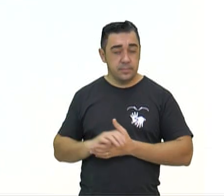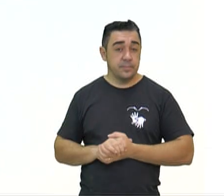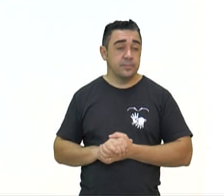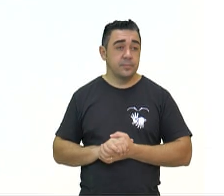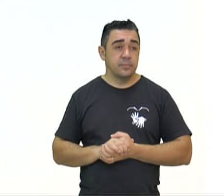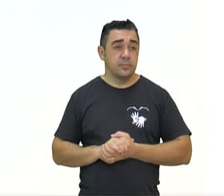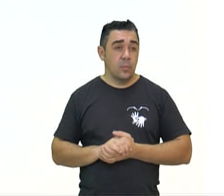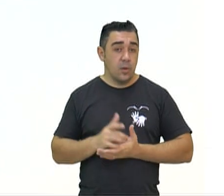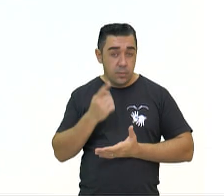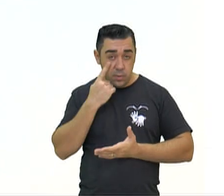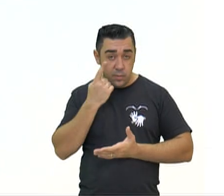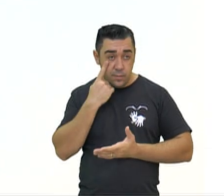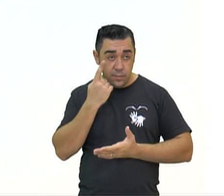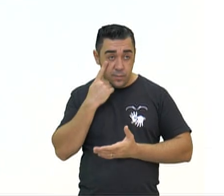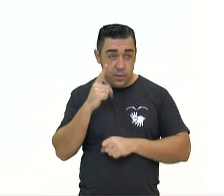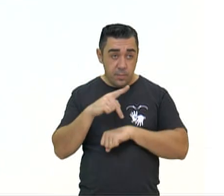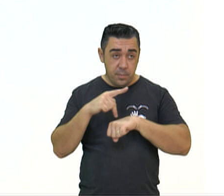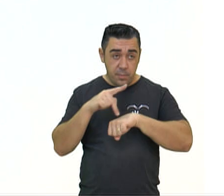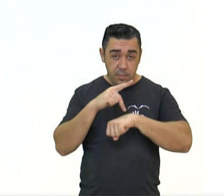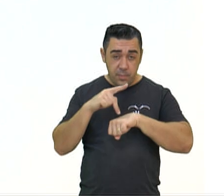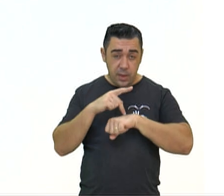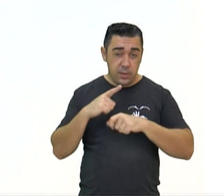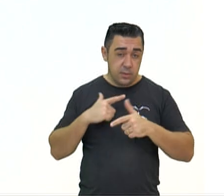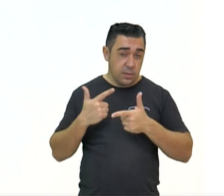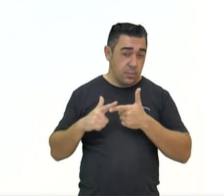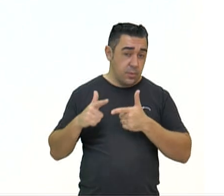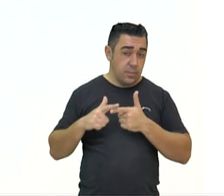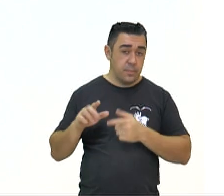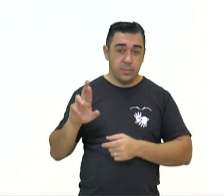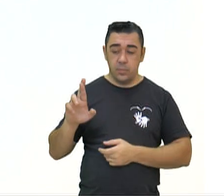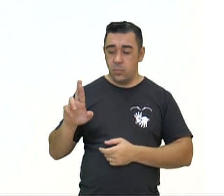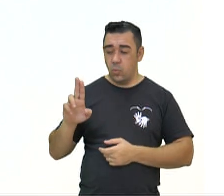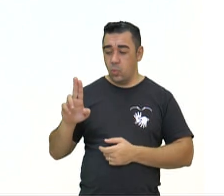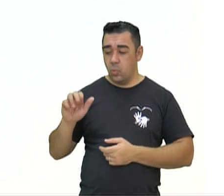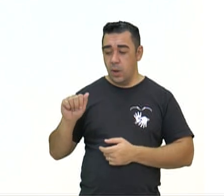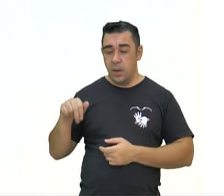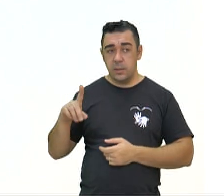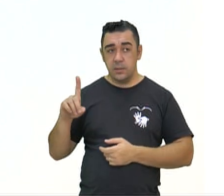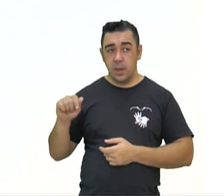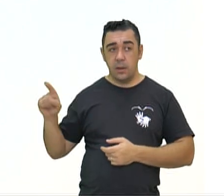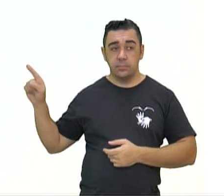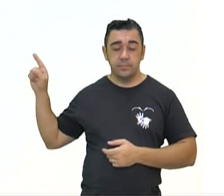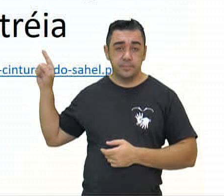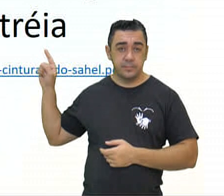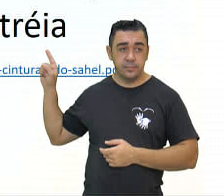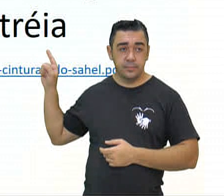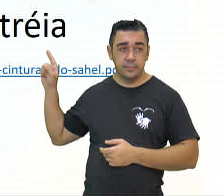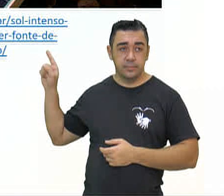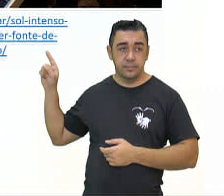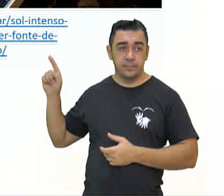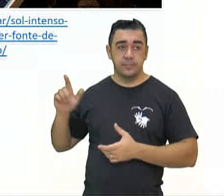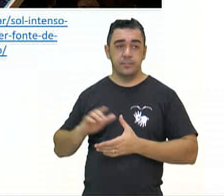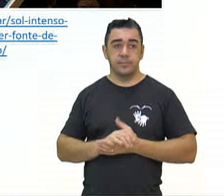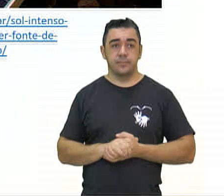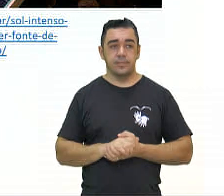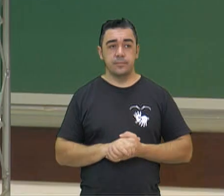Vamos agora ver os países que têm conflitos. Começamos com Ruanda. Olha onde que está Ruanda.